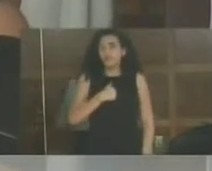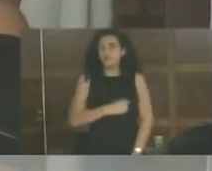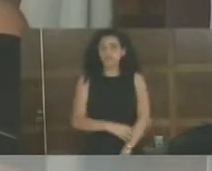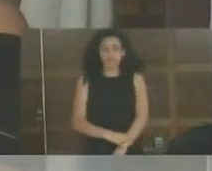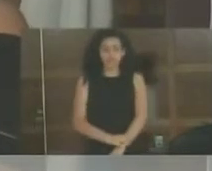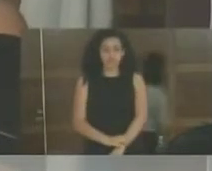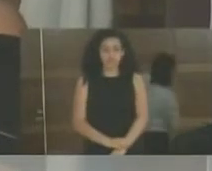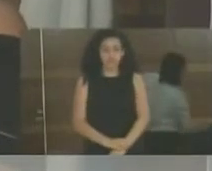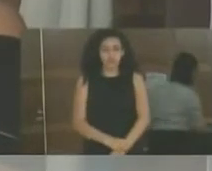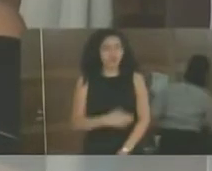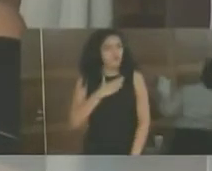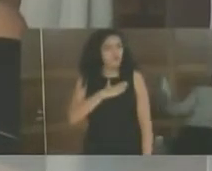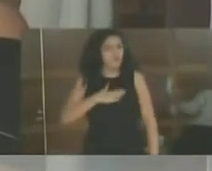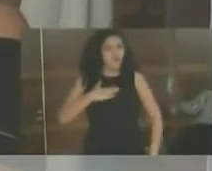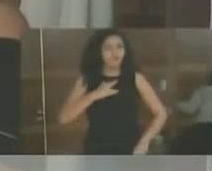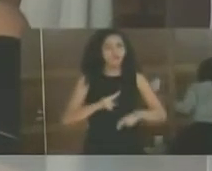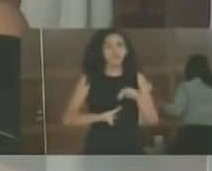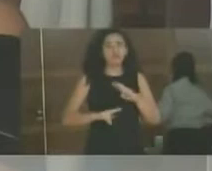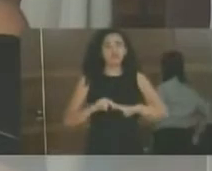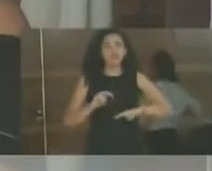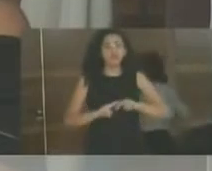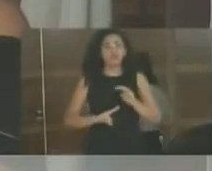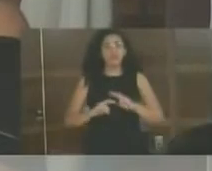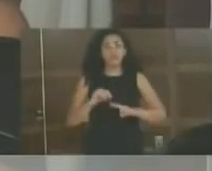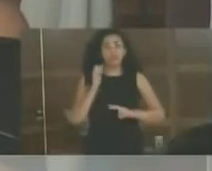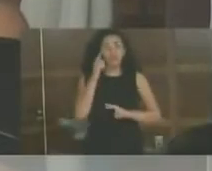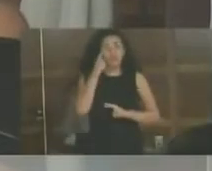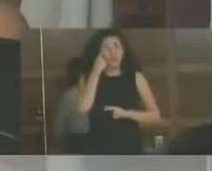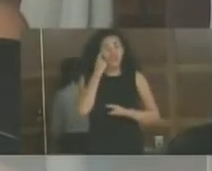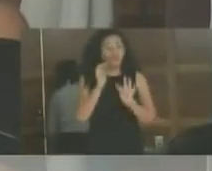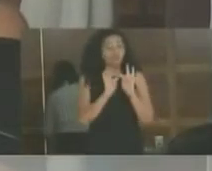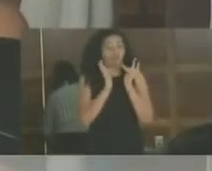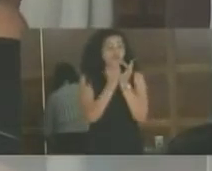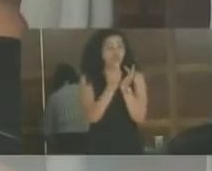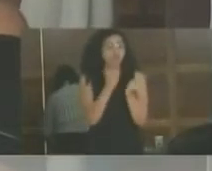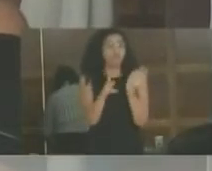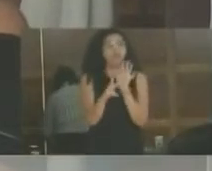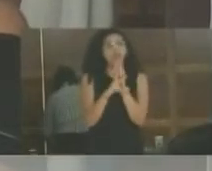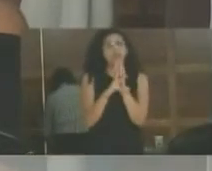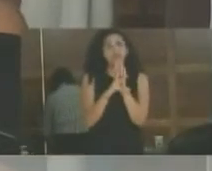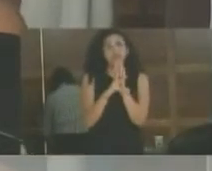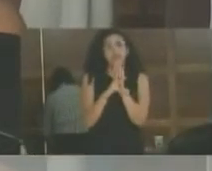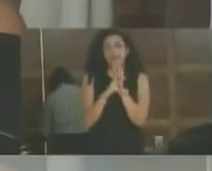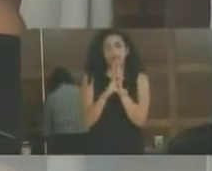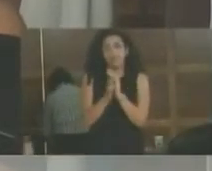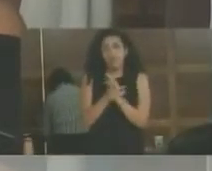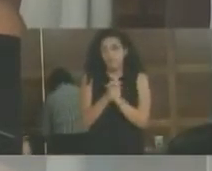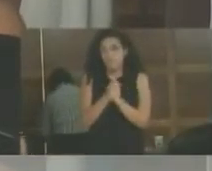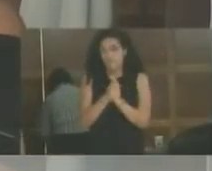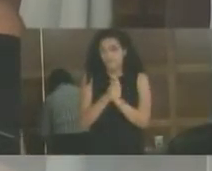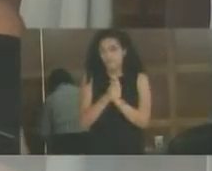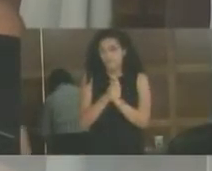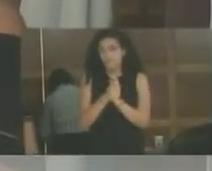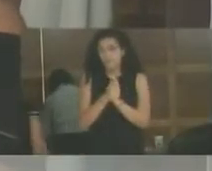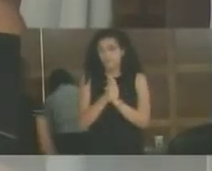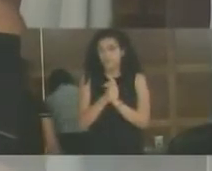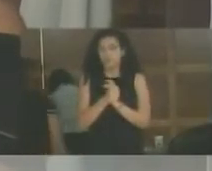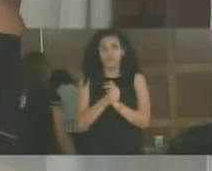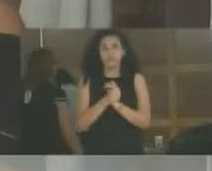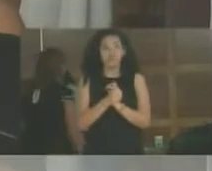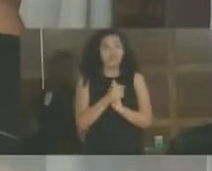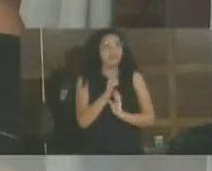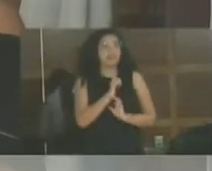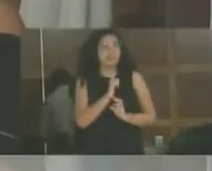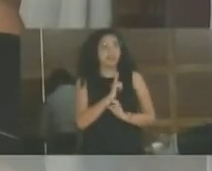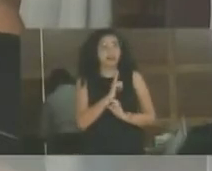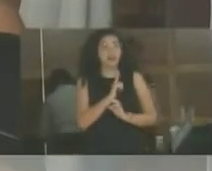ninguém. Gosto muito da quadrilha, é uma quadrilha que a minha família faz parte dela. Então, é a Dito Pérez. E a gente vai ter,